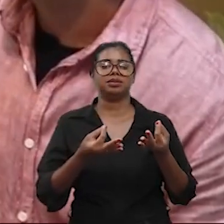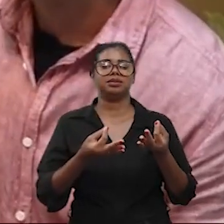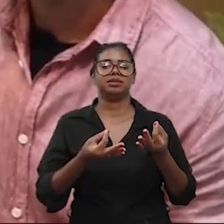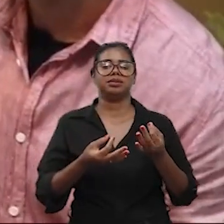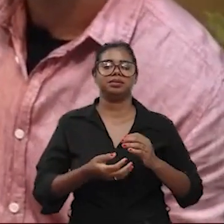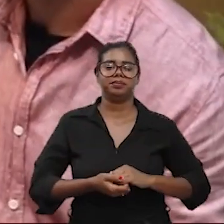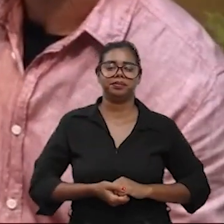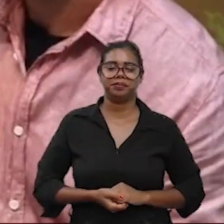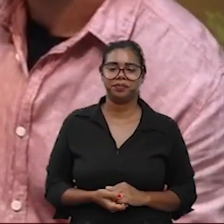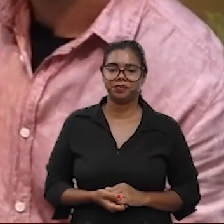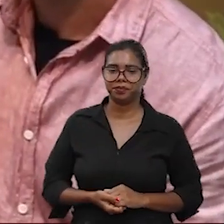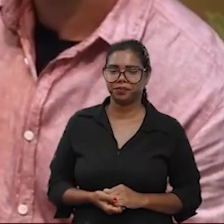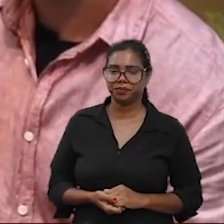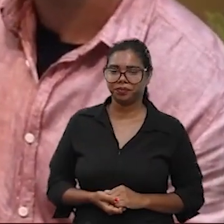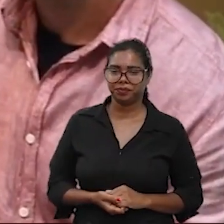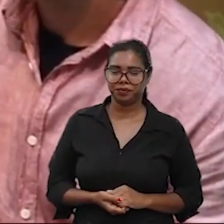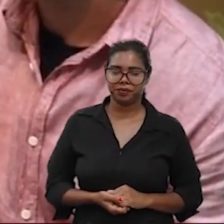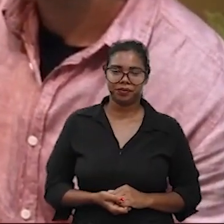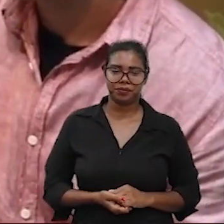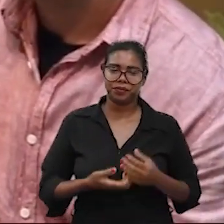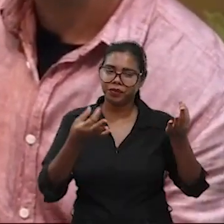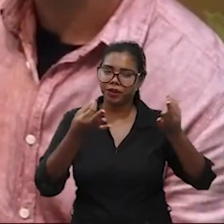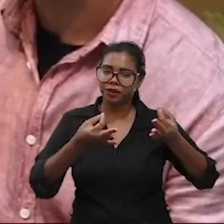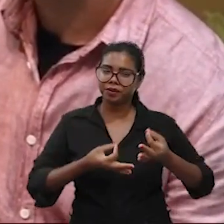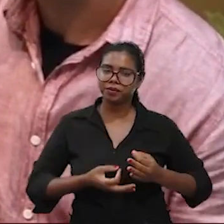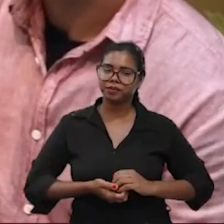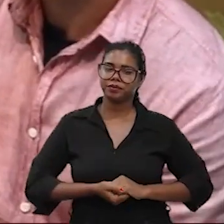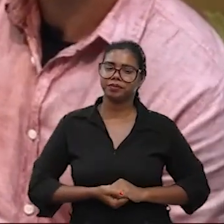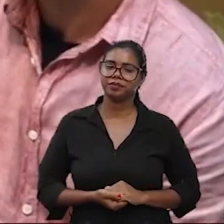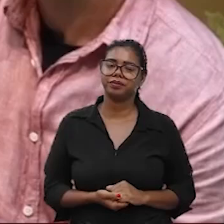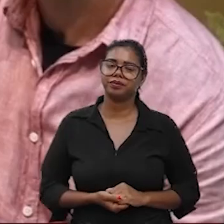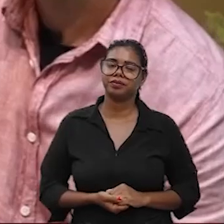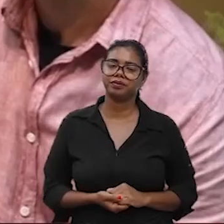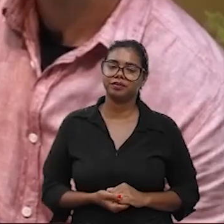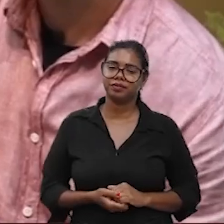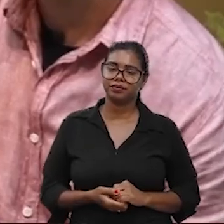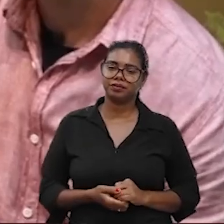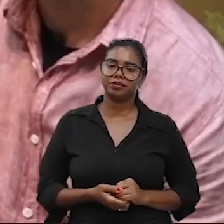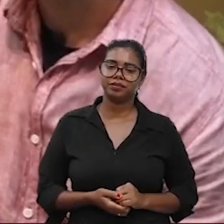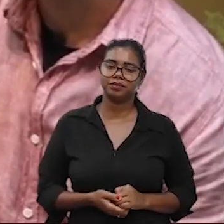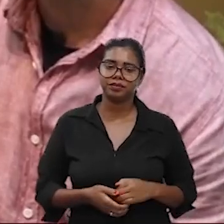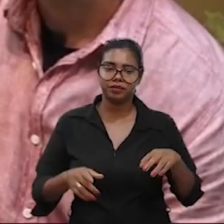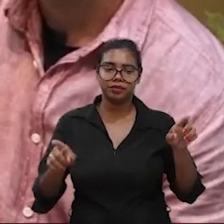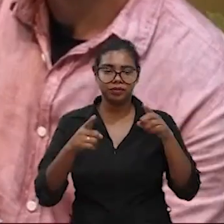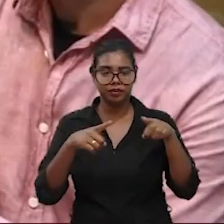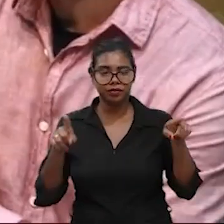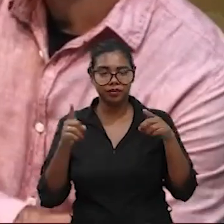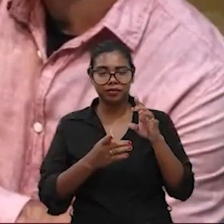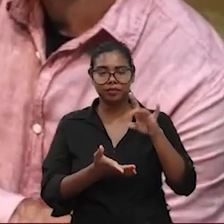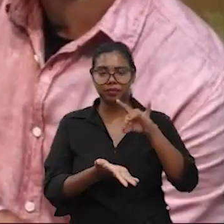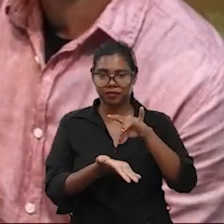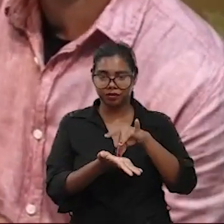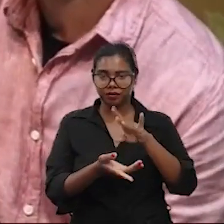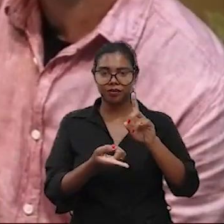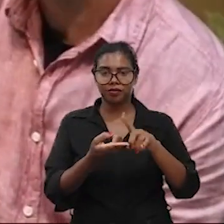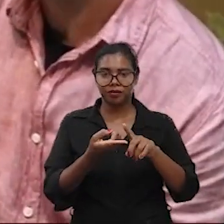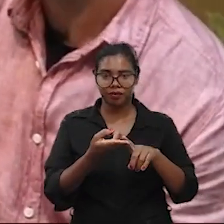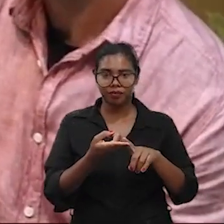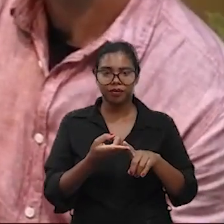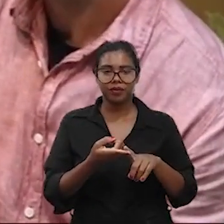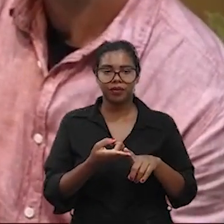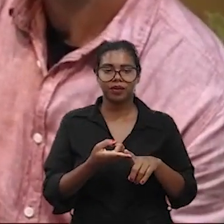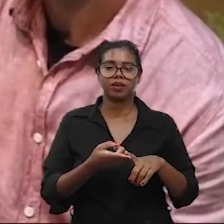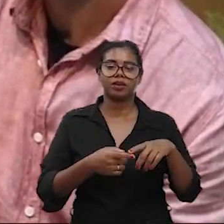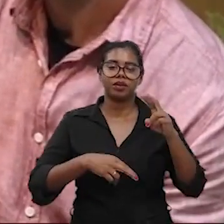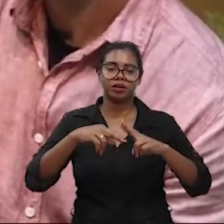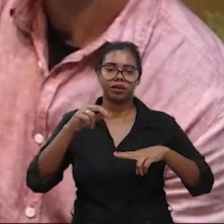exemplo? Perfeito. As músicas, na verdade, do estilo do forró, né? A